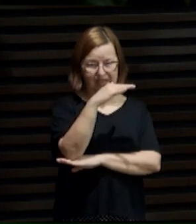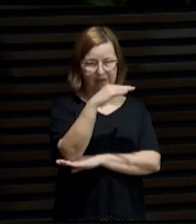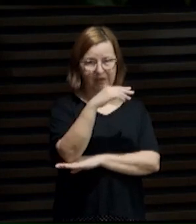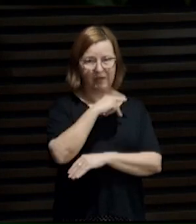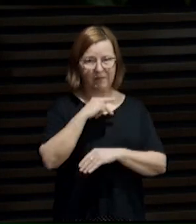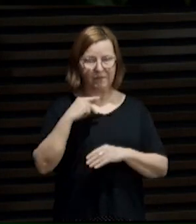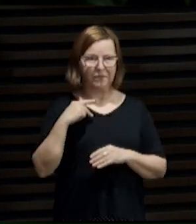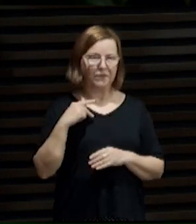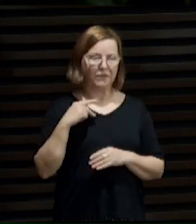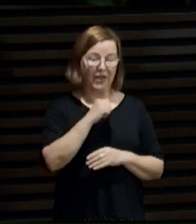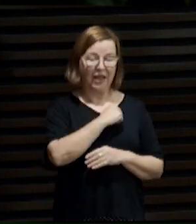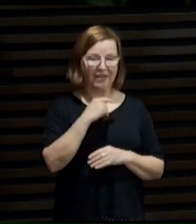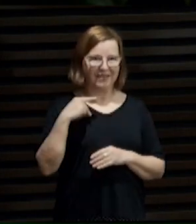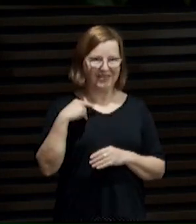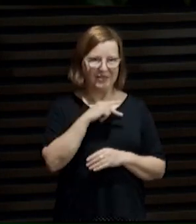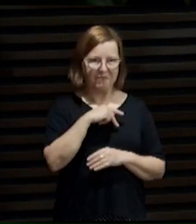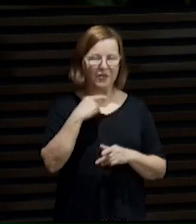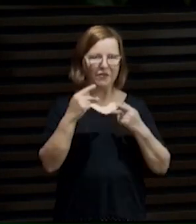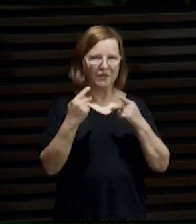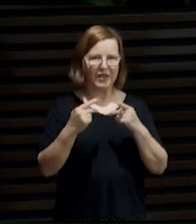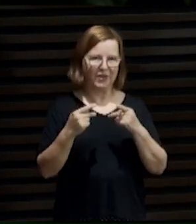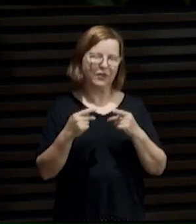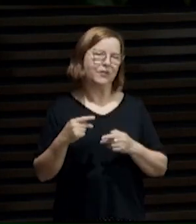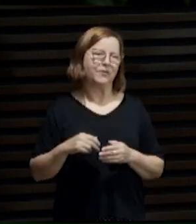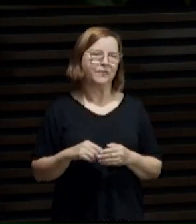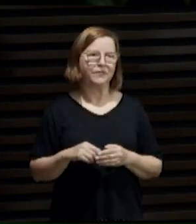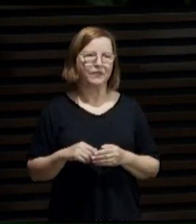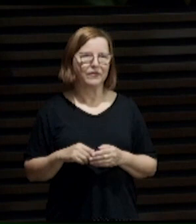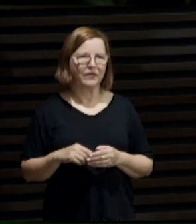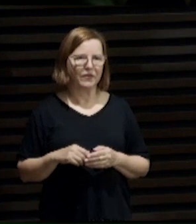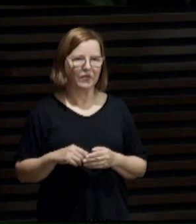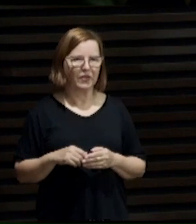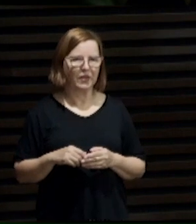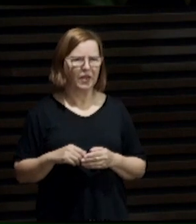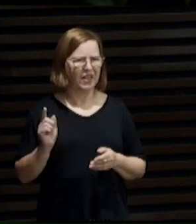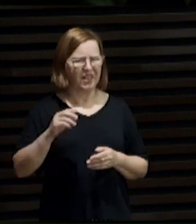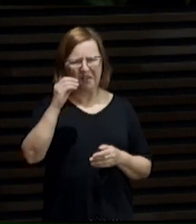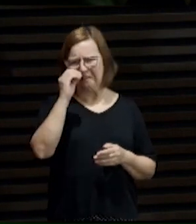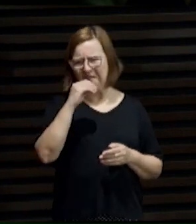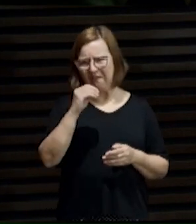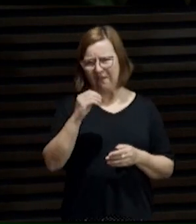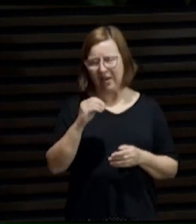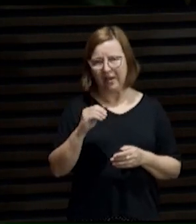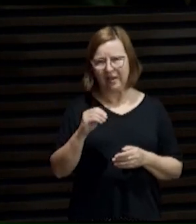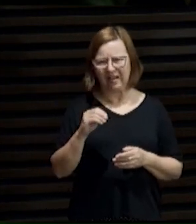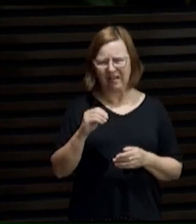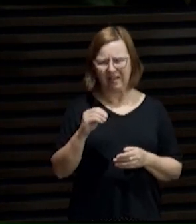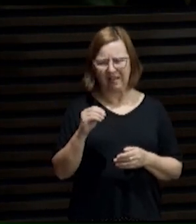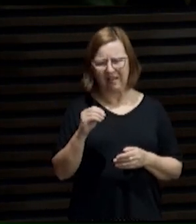sexo frágil, que precisa ser protegido. Mas não frágil no sentido pejorativo. É delicado.